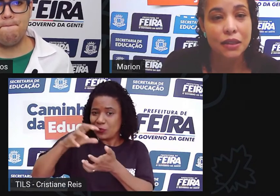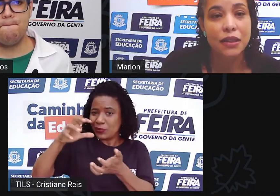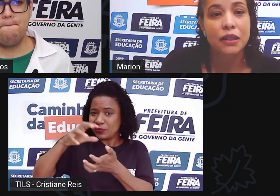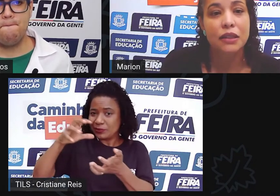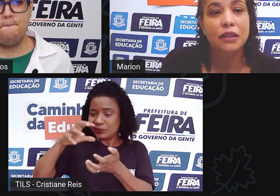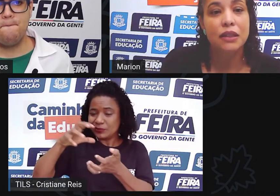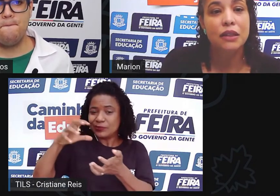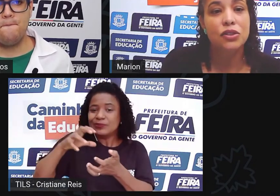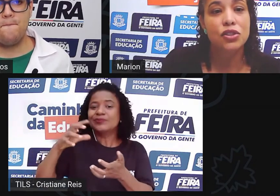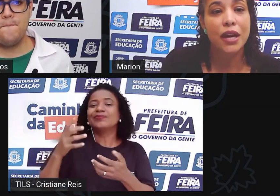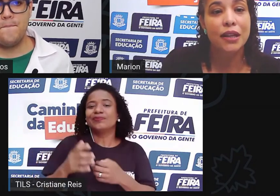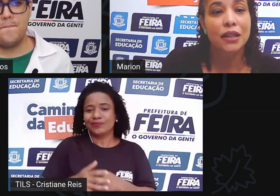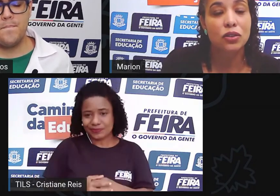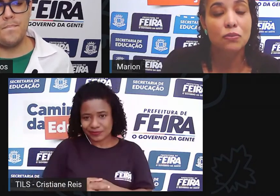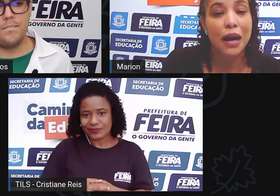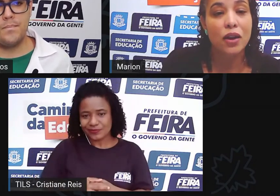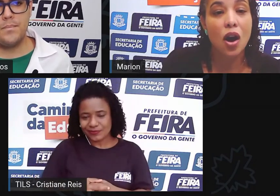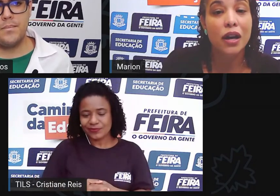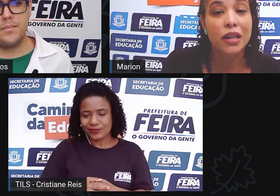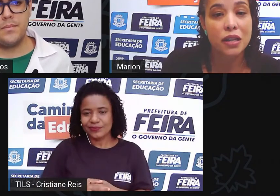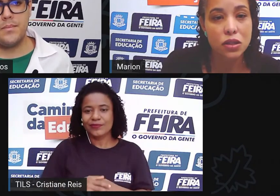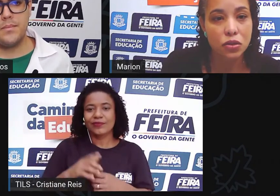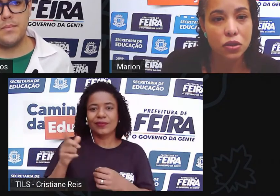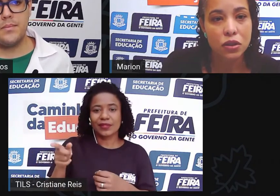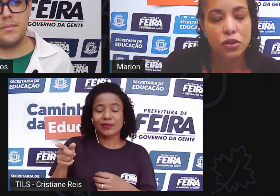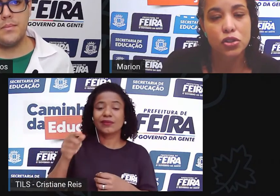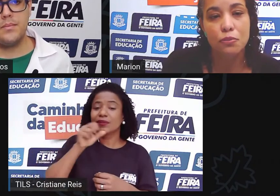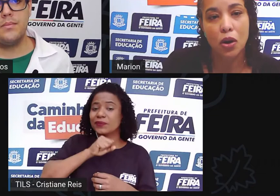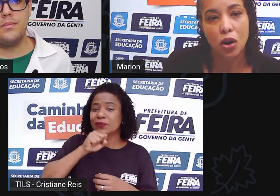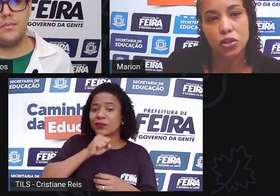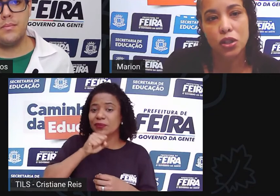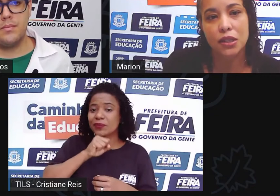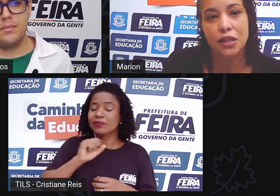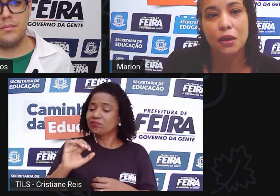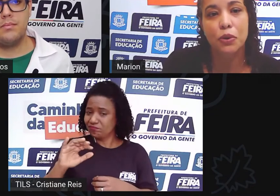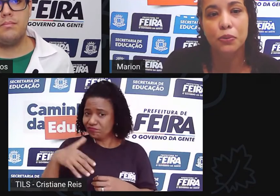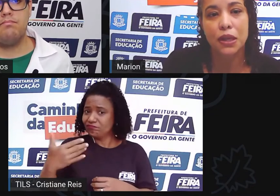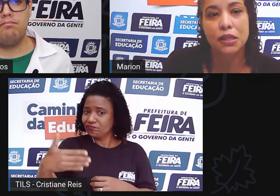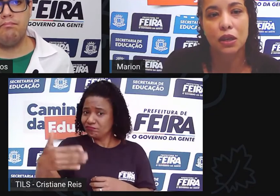dependência e gerando um maior risco de morte entre essa população.